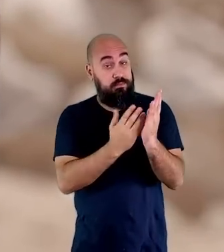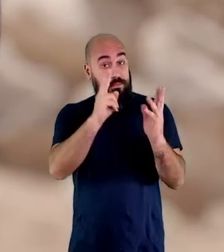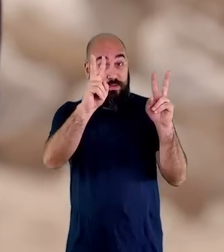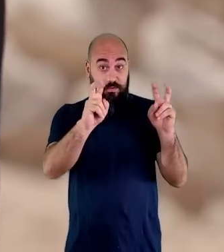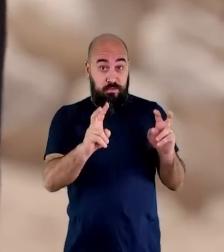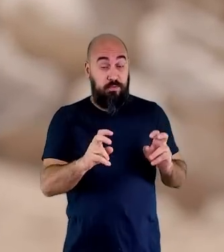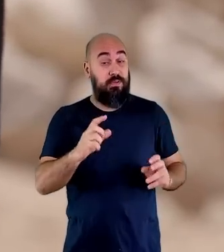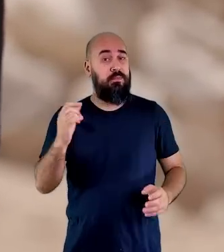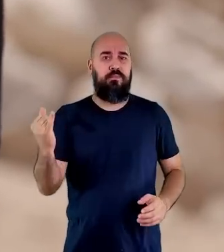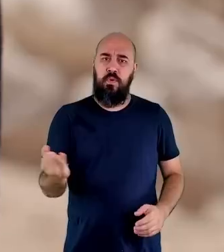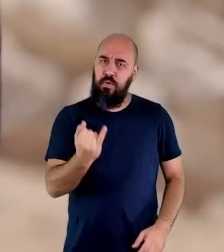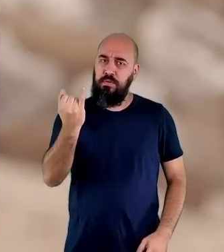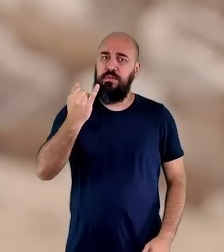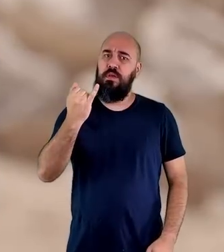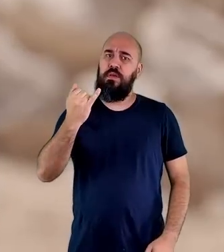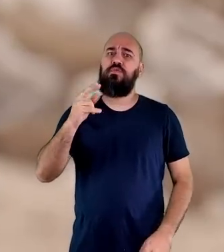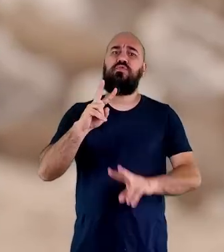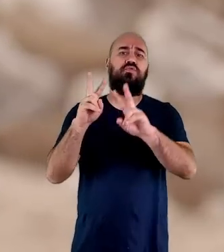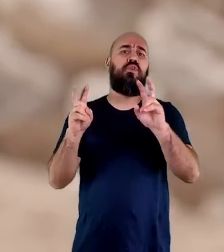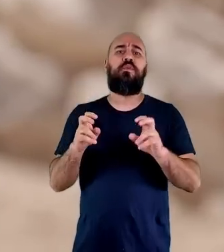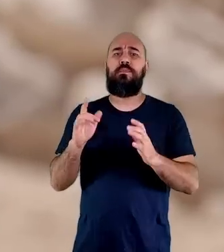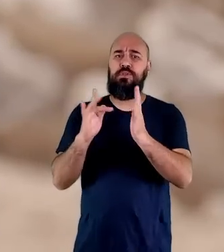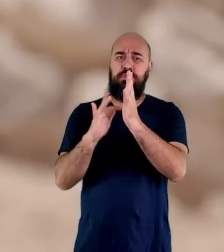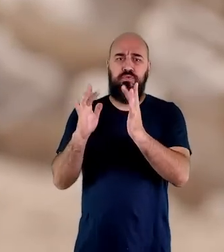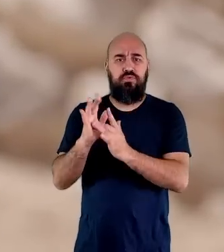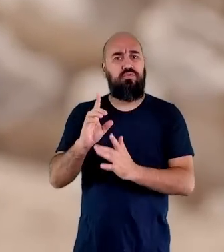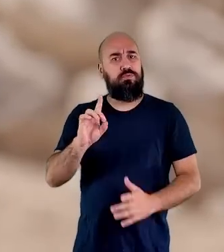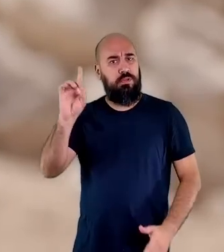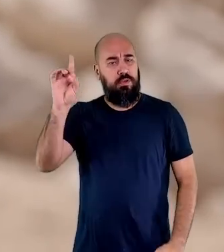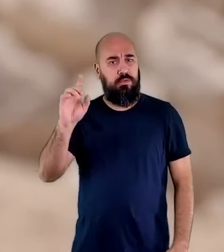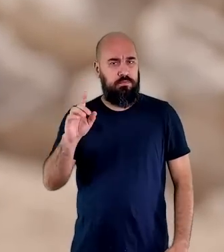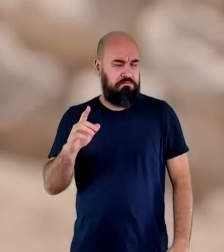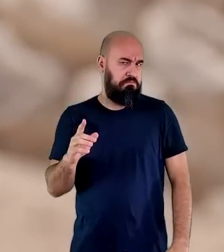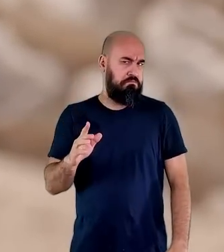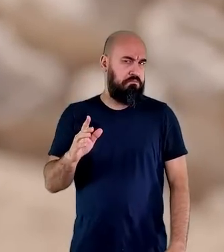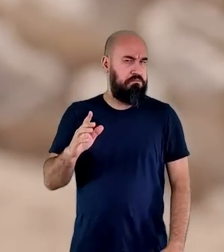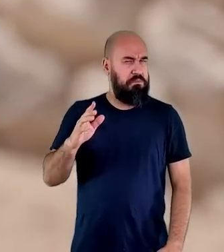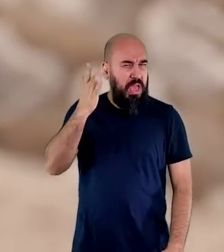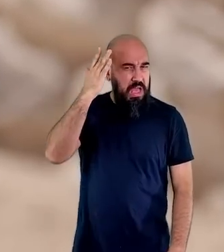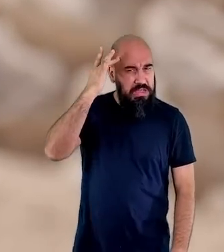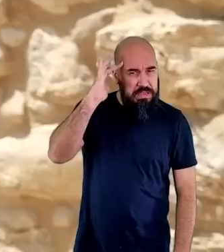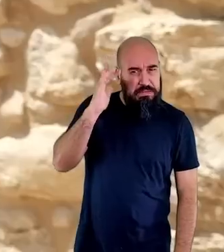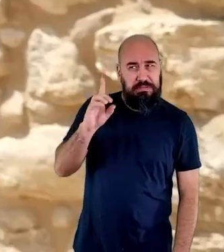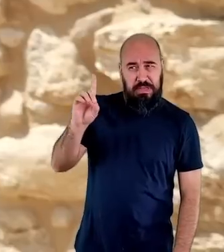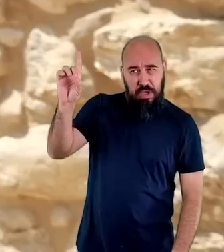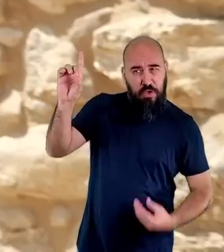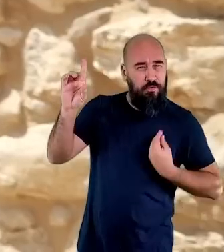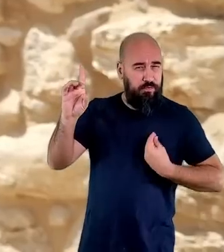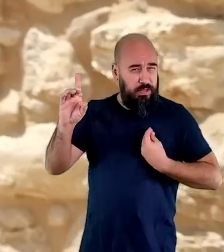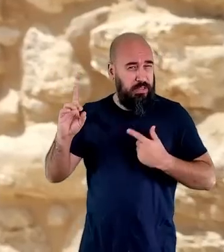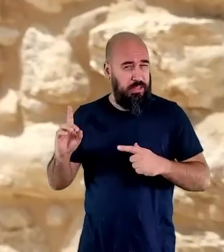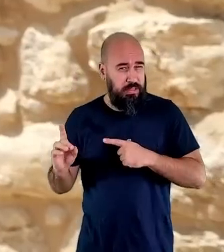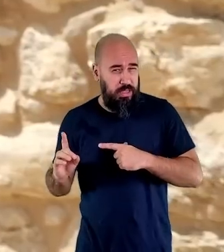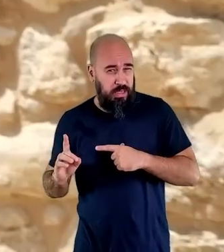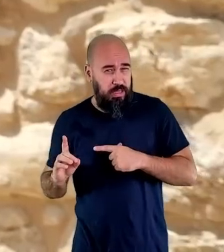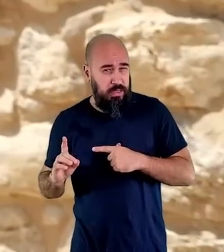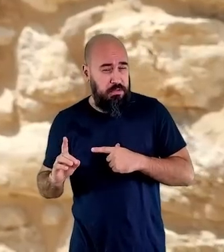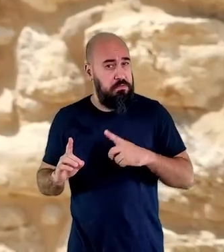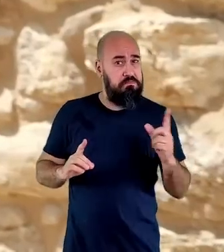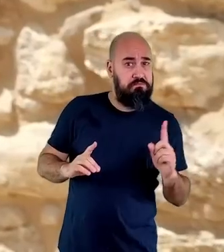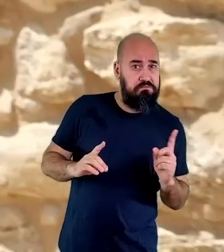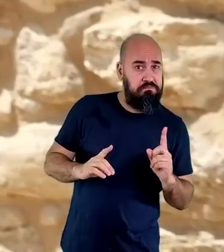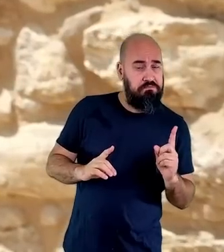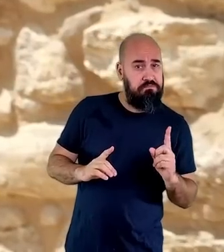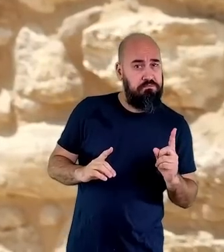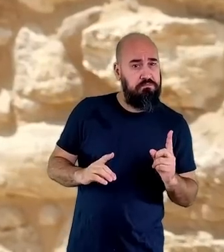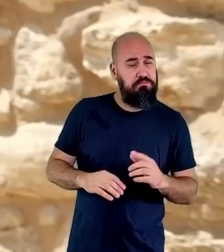Deus. Será que Jesus existiu? Há evidências históricas da ressurreição de Cristo? Será que Deus existe? Estes e outros assuntos estão